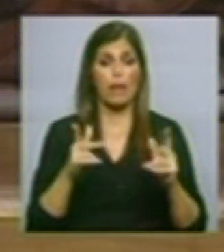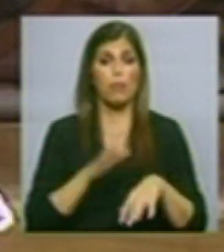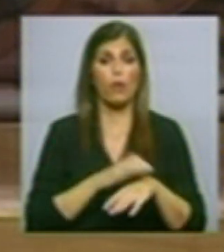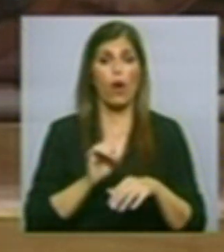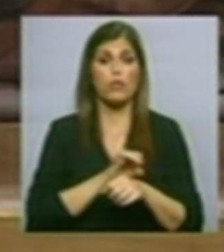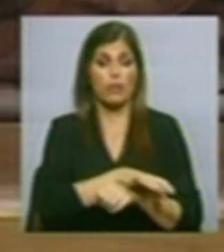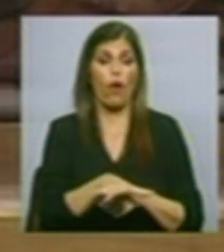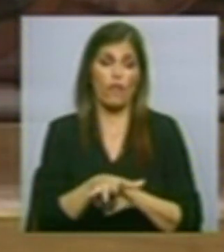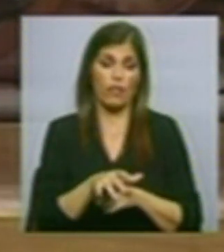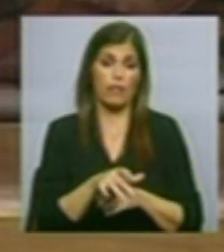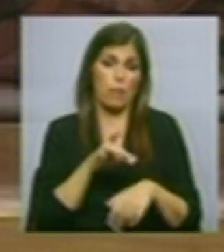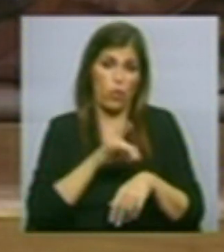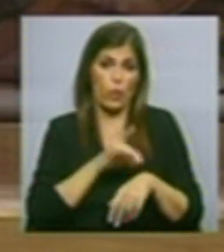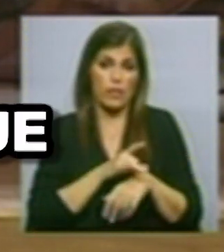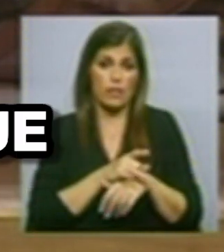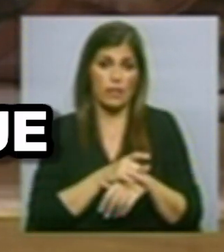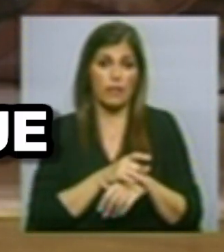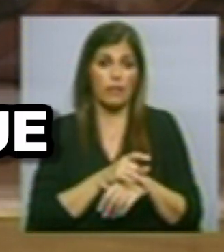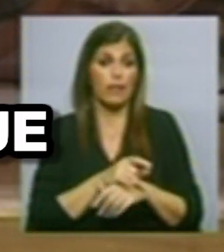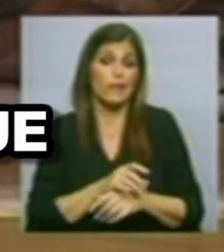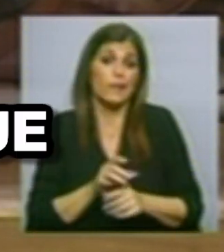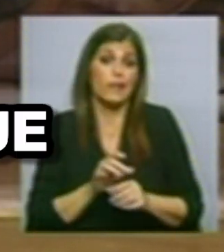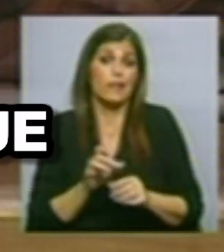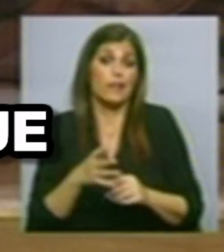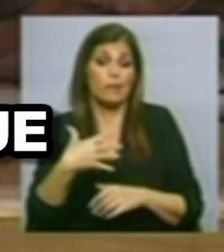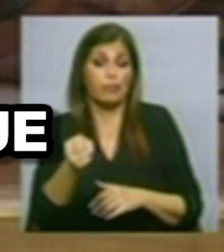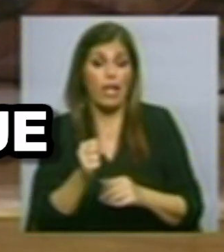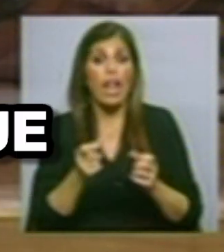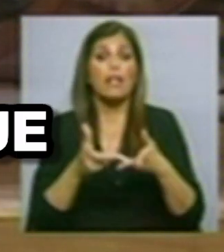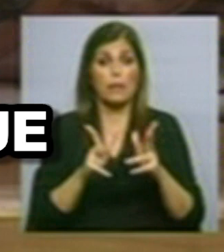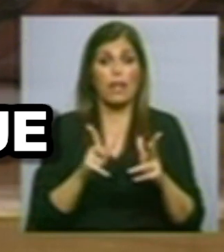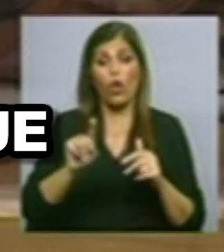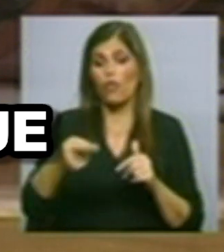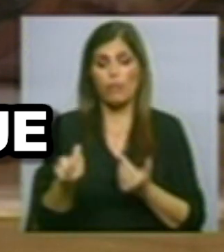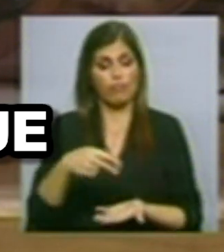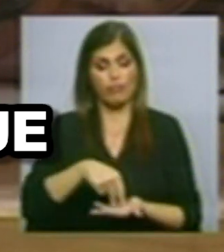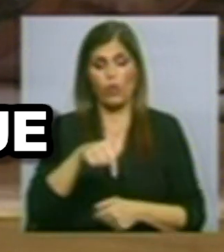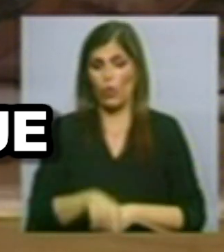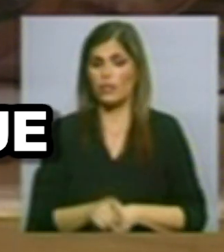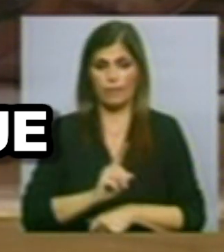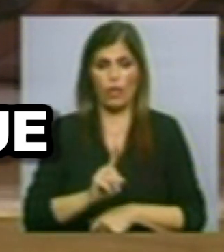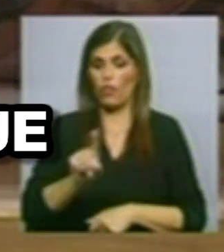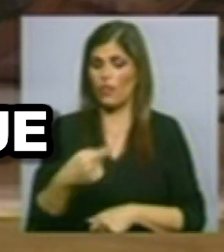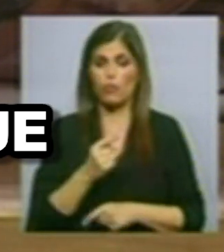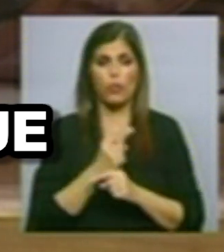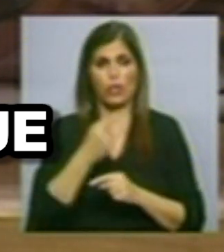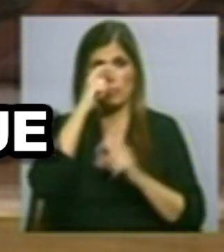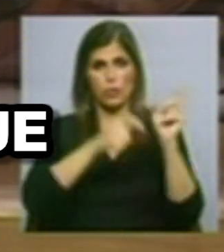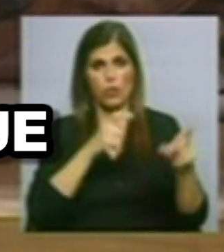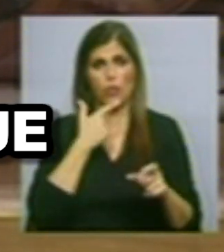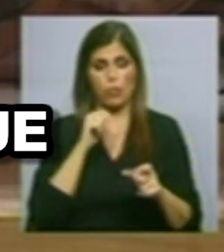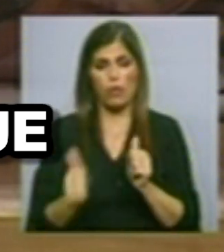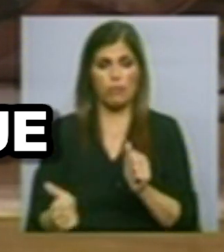que nos retirou a maior parte da nossa liberdade. Não devíamos estar aqui hoje. E não devíamos estar aqui hoje porque os portugueses não puderam estar ao